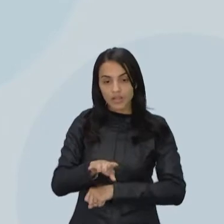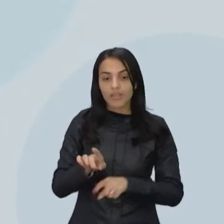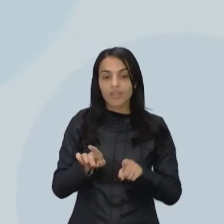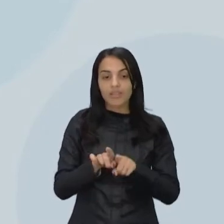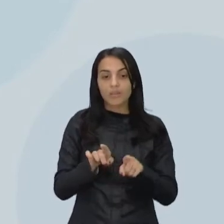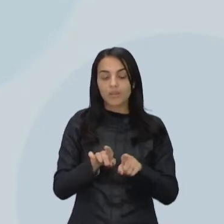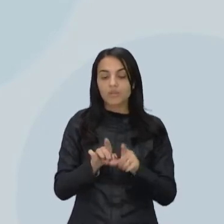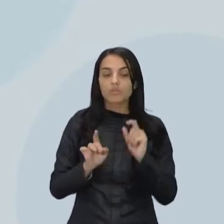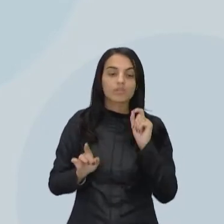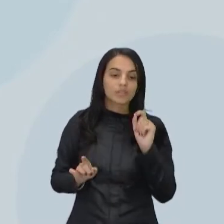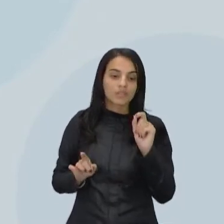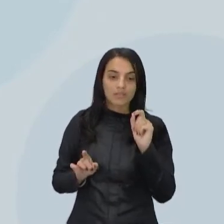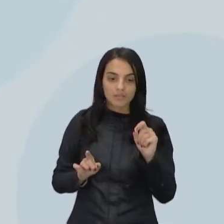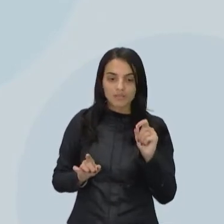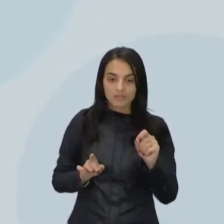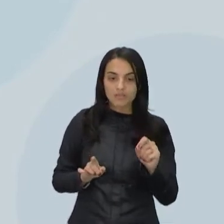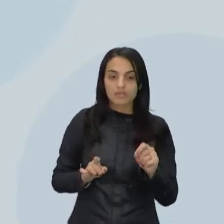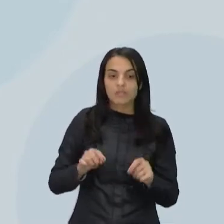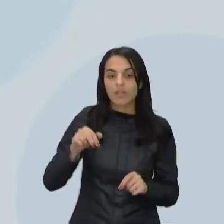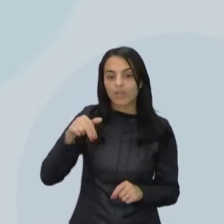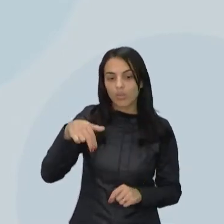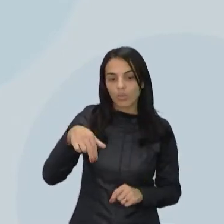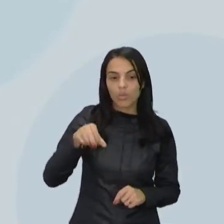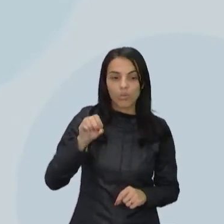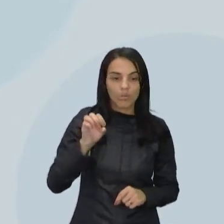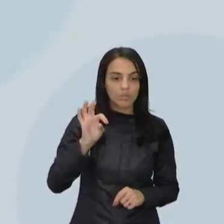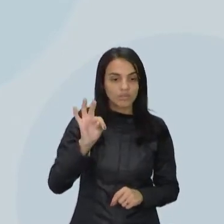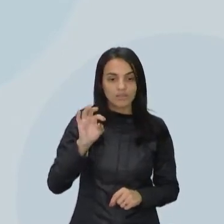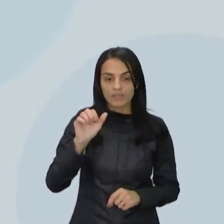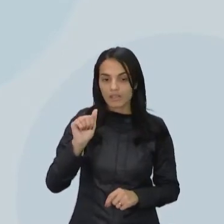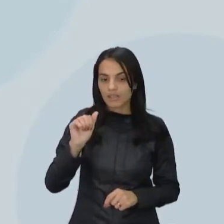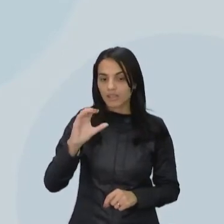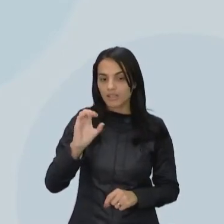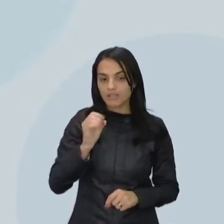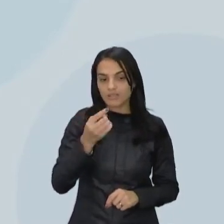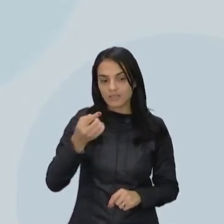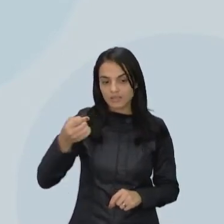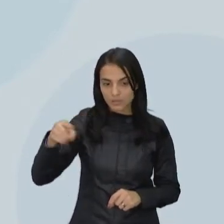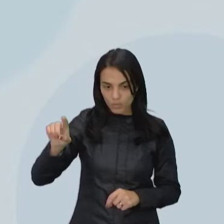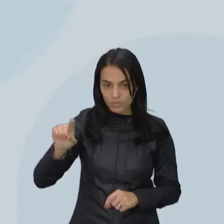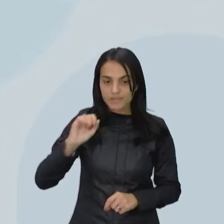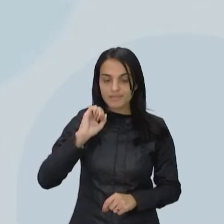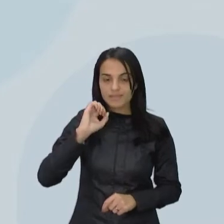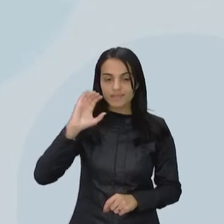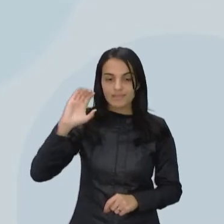ó, em notação científica, que é 1